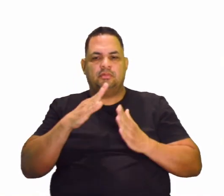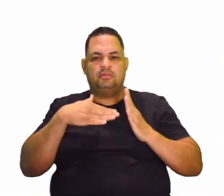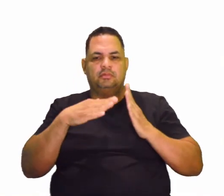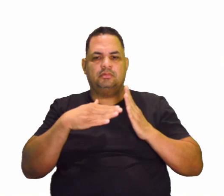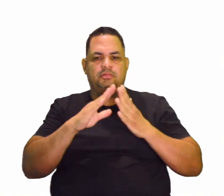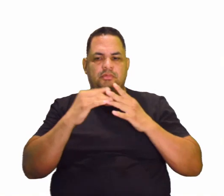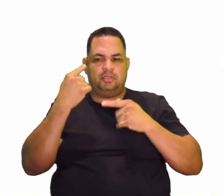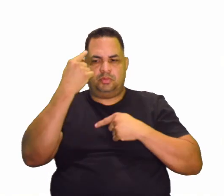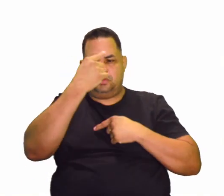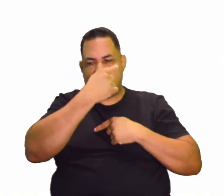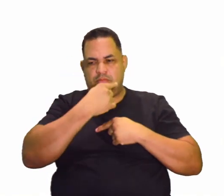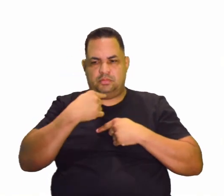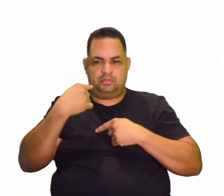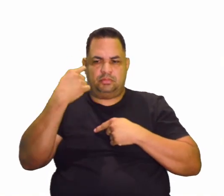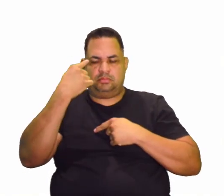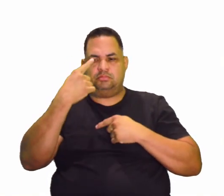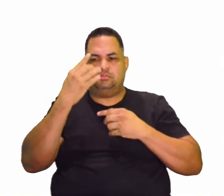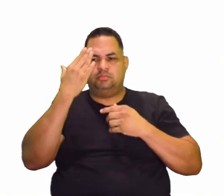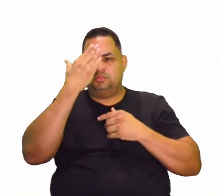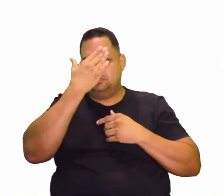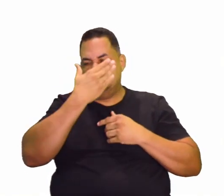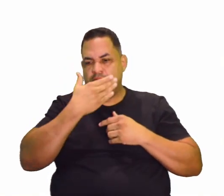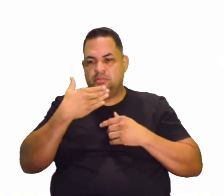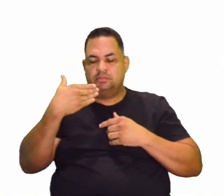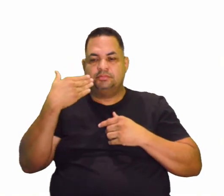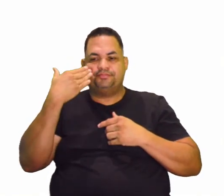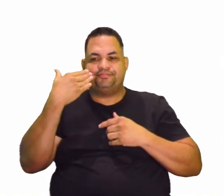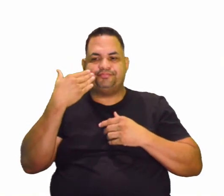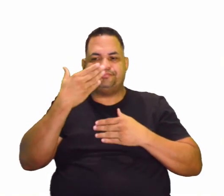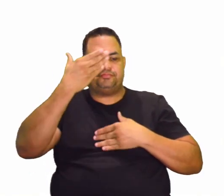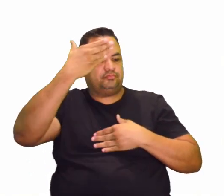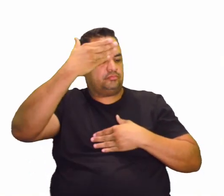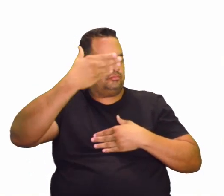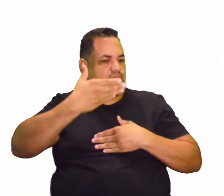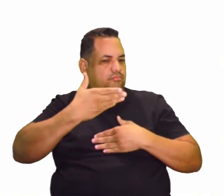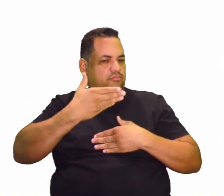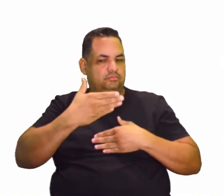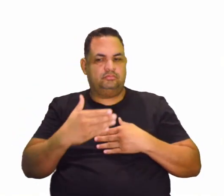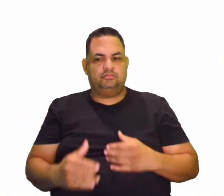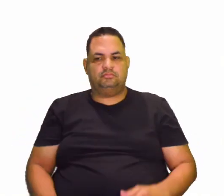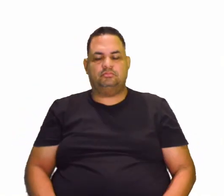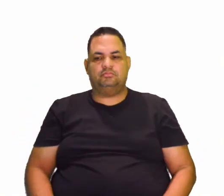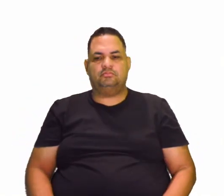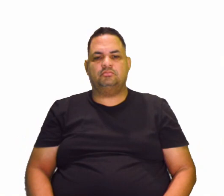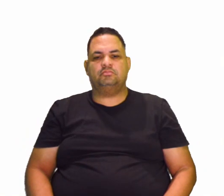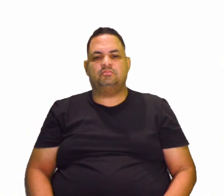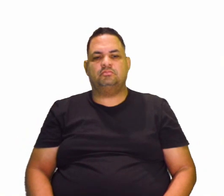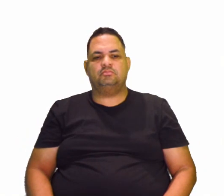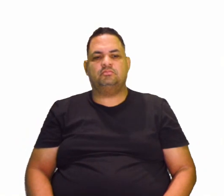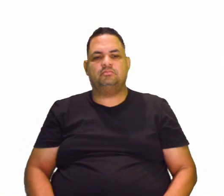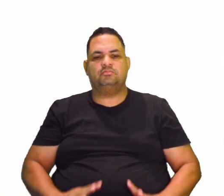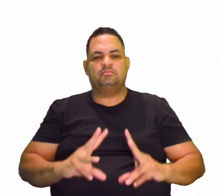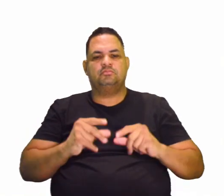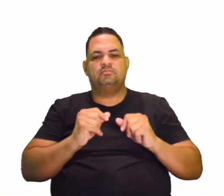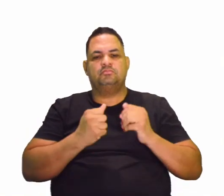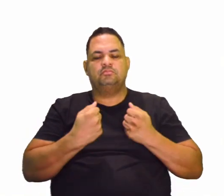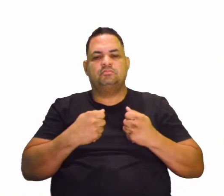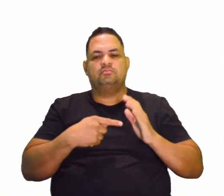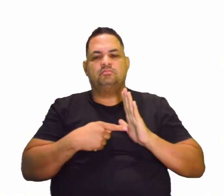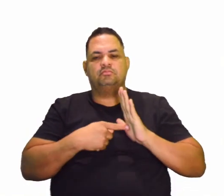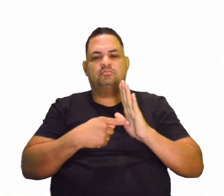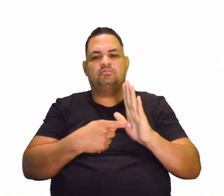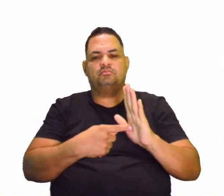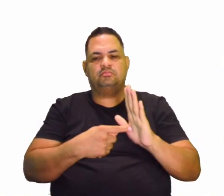rosto. Os artistas quase não pintavam o rosto de frente, né? Sempre de perfil. Tudo que podia ser representado na arte